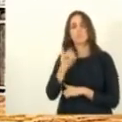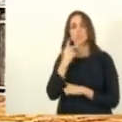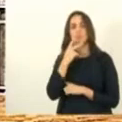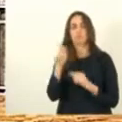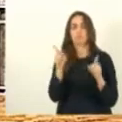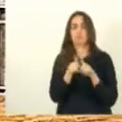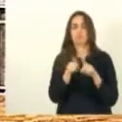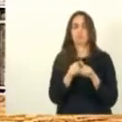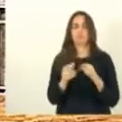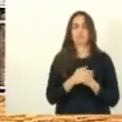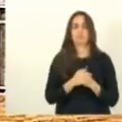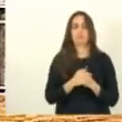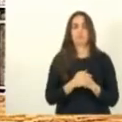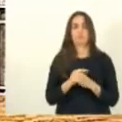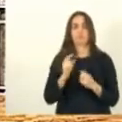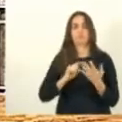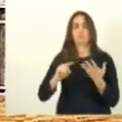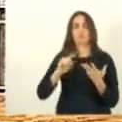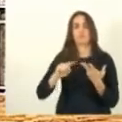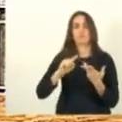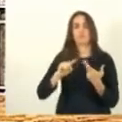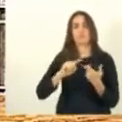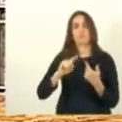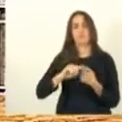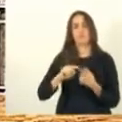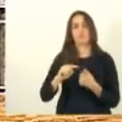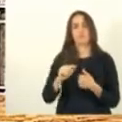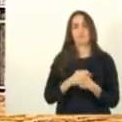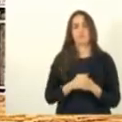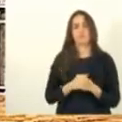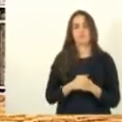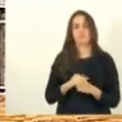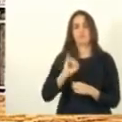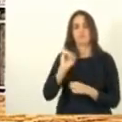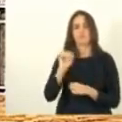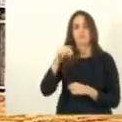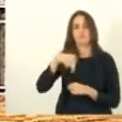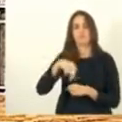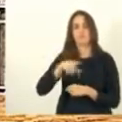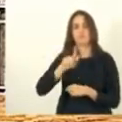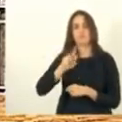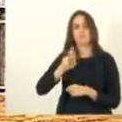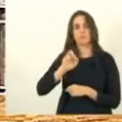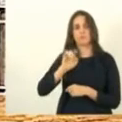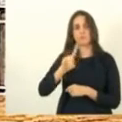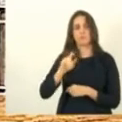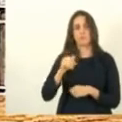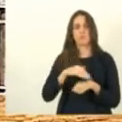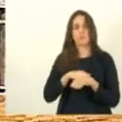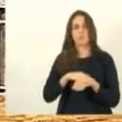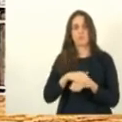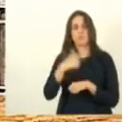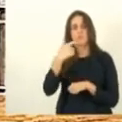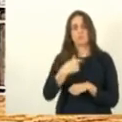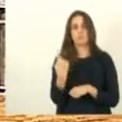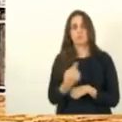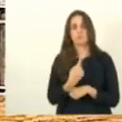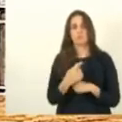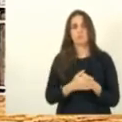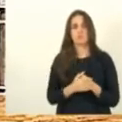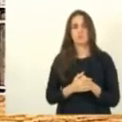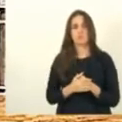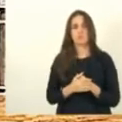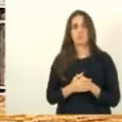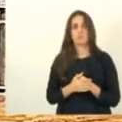frisou aqui. Foram inúmeros relatos, e a Ingrid Ross, que está aqui conversando com a gente,